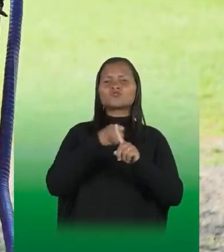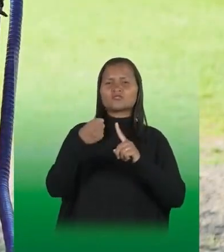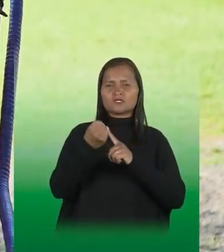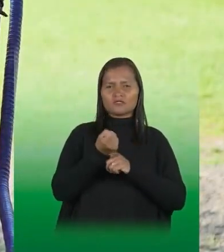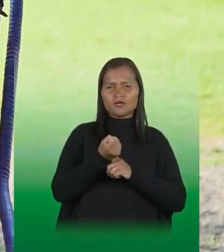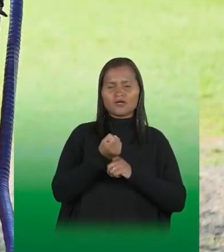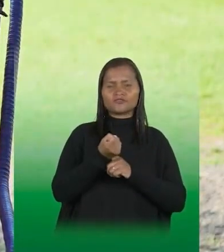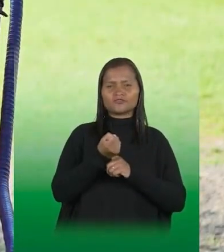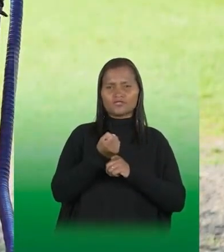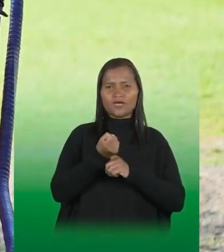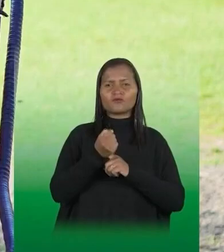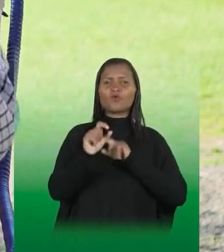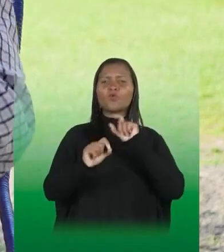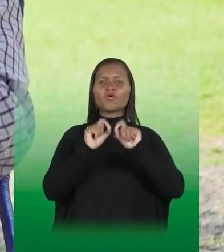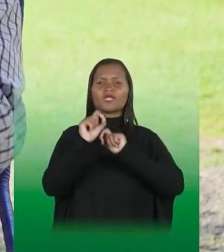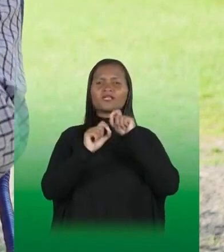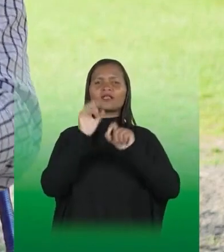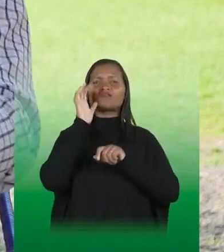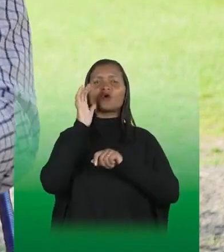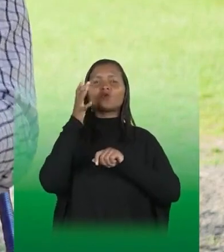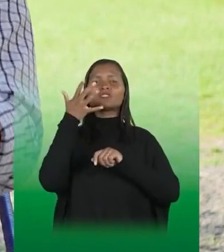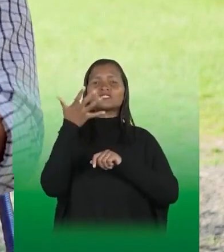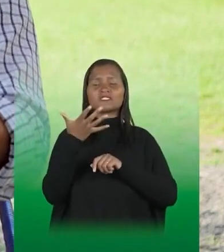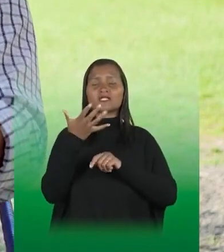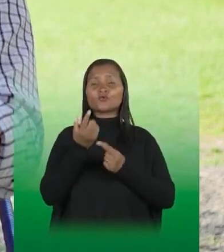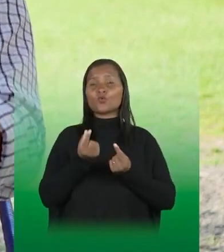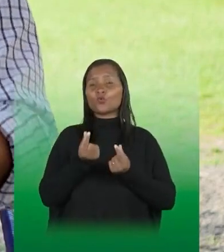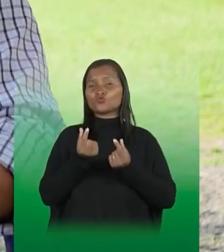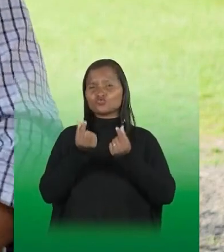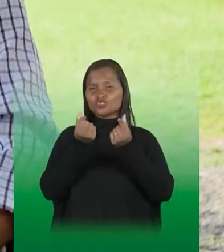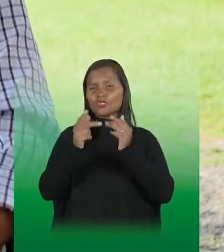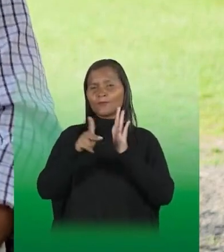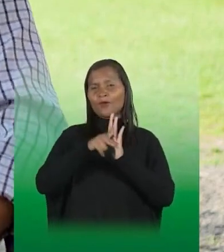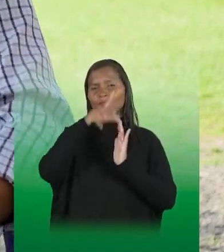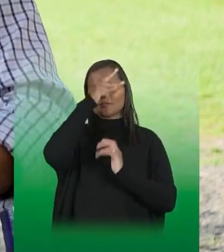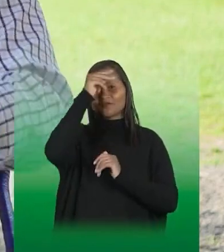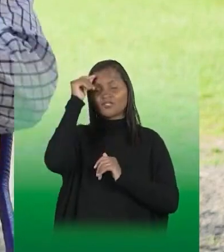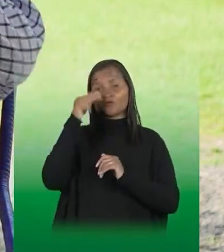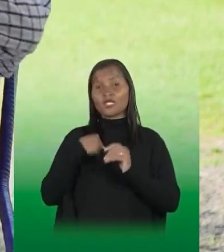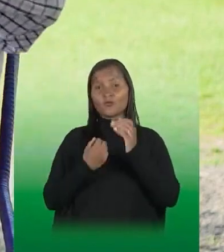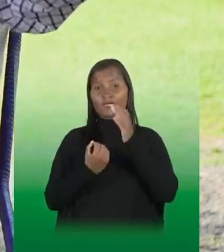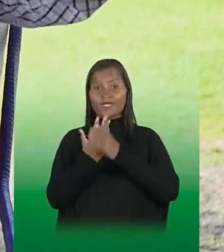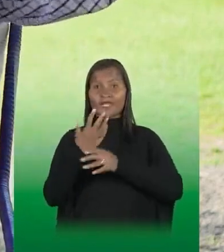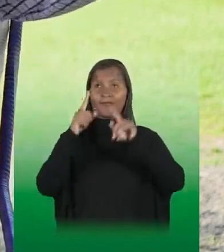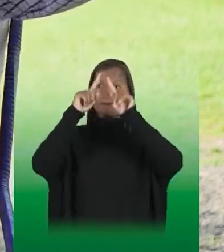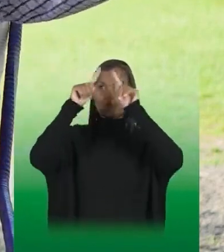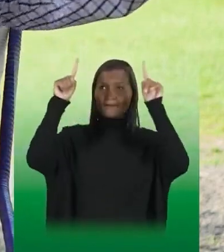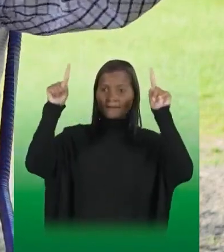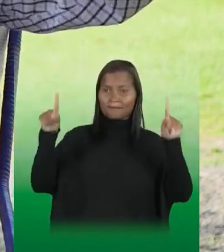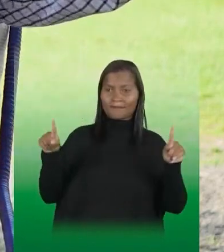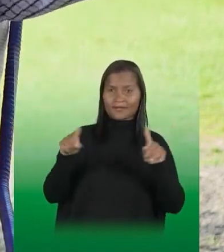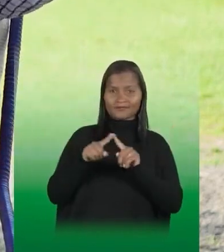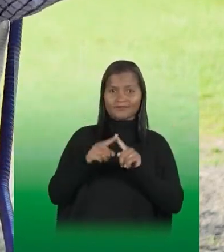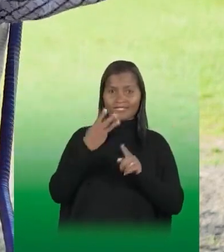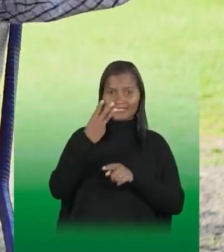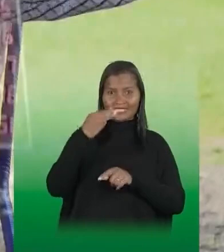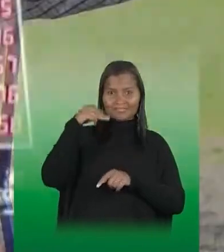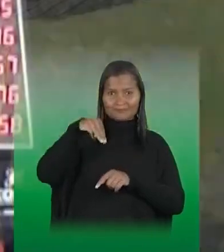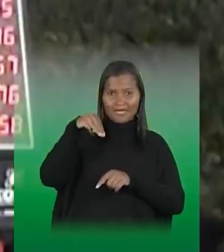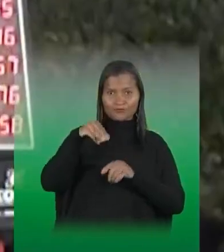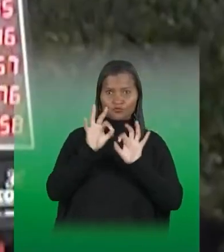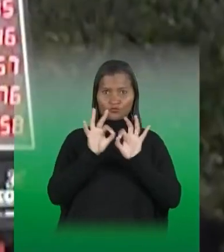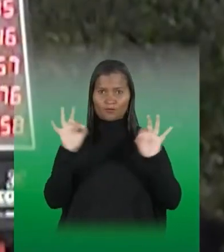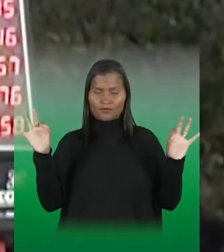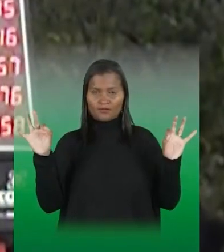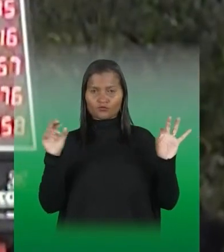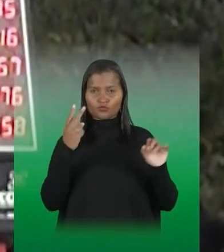para a sociedade o que estava acontecendo com os recursos da prefeitura. Eu criei, na época, um painel de 3